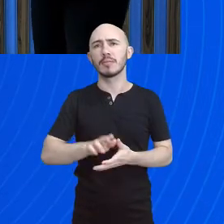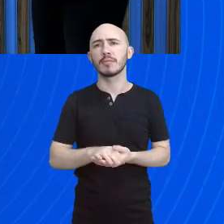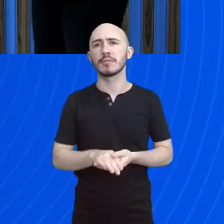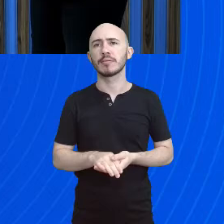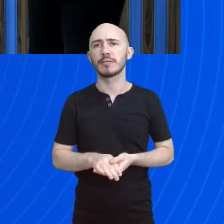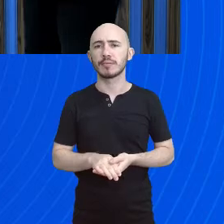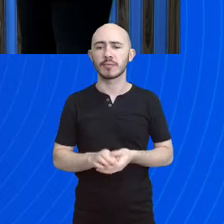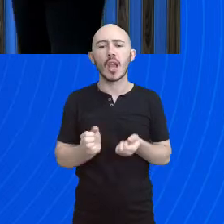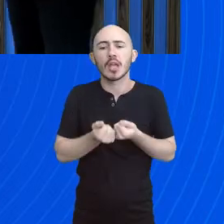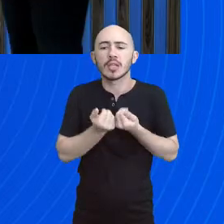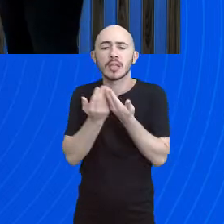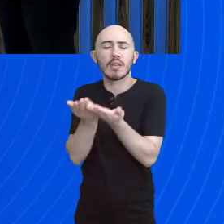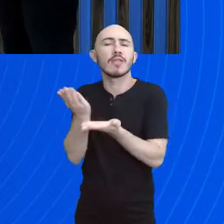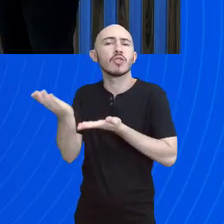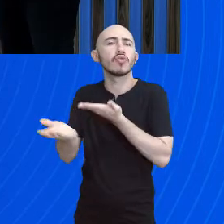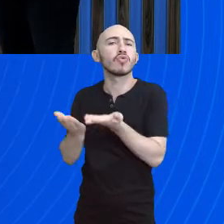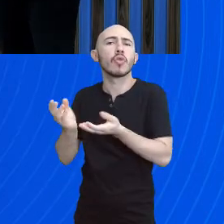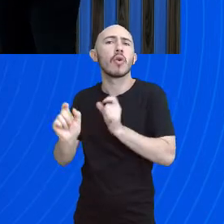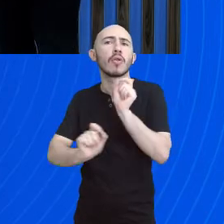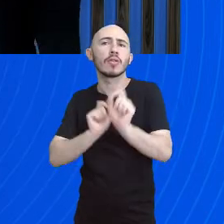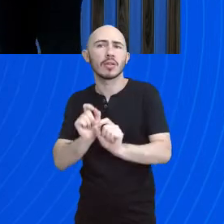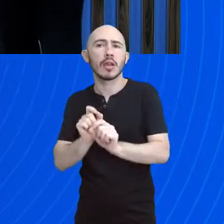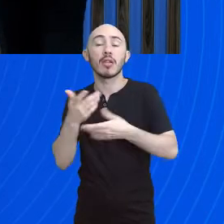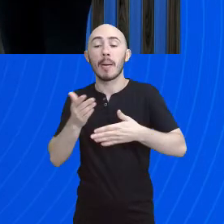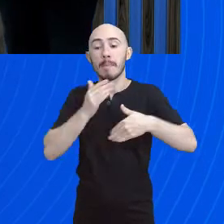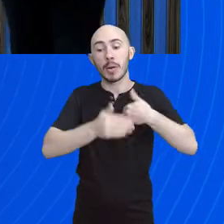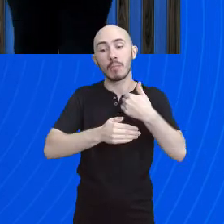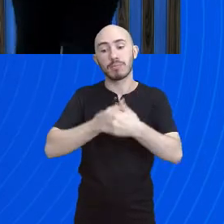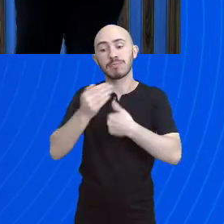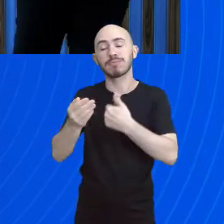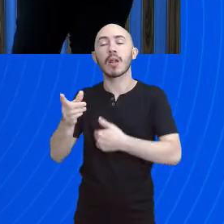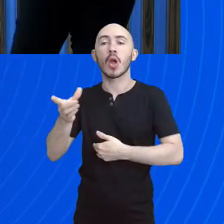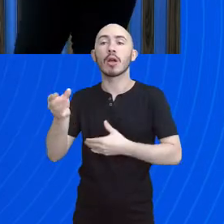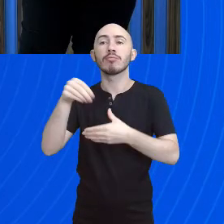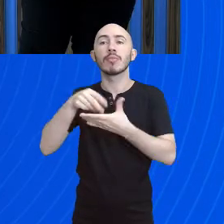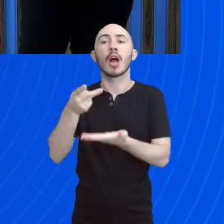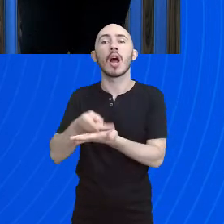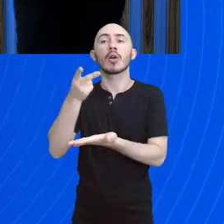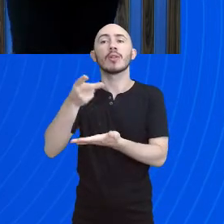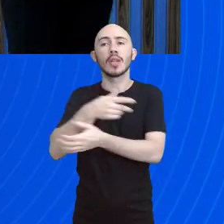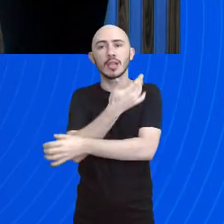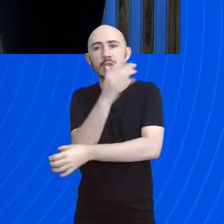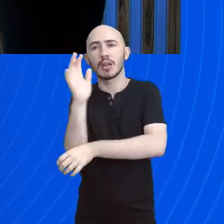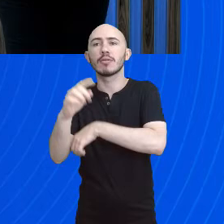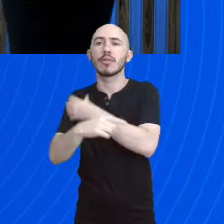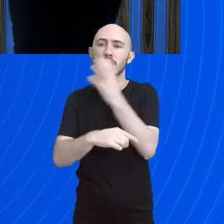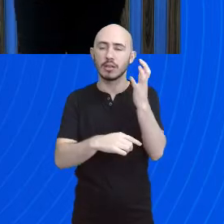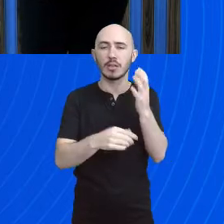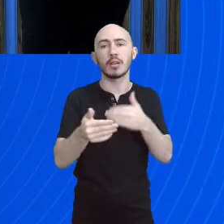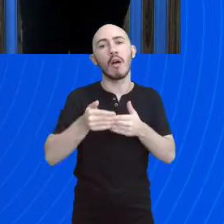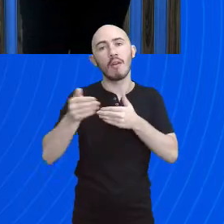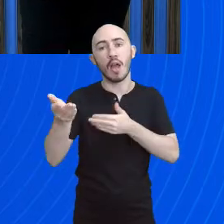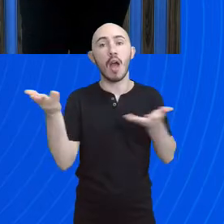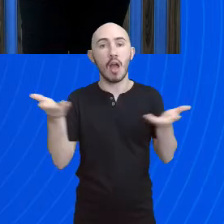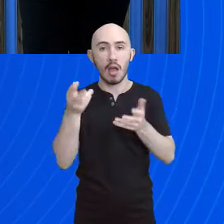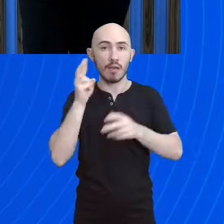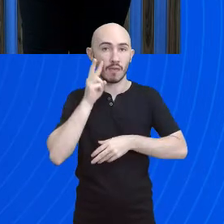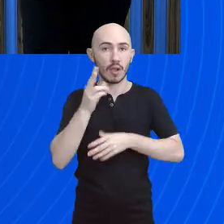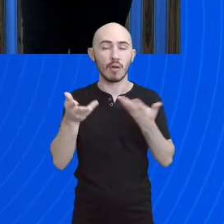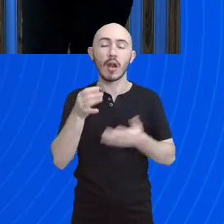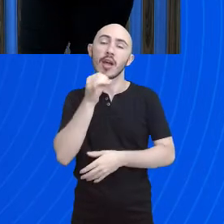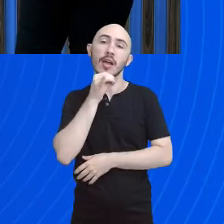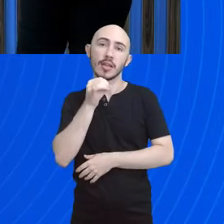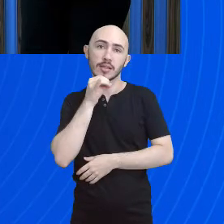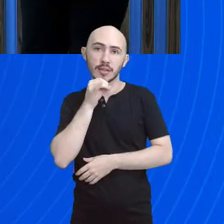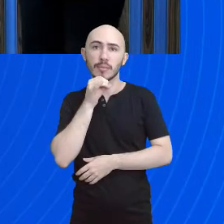serviços? Processos que ocorrem na natureza. Então, a gente vai ver agora, né, quais são esses recursos, exemplos de